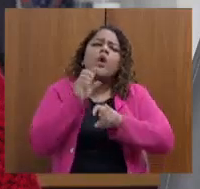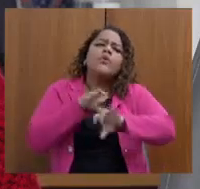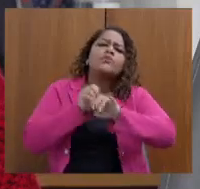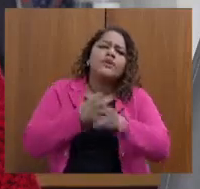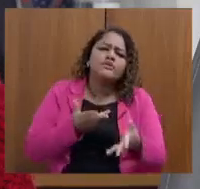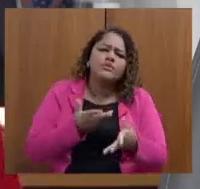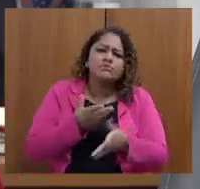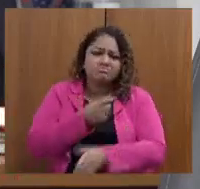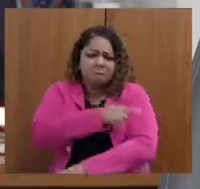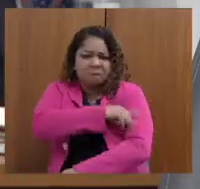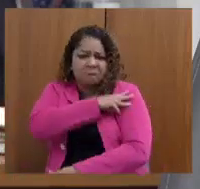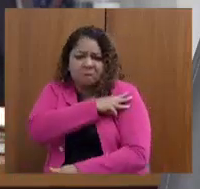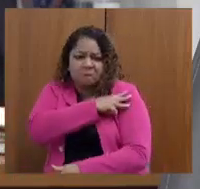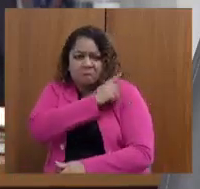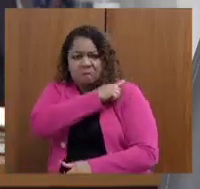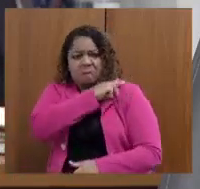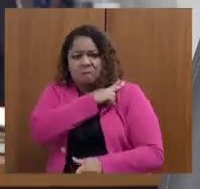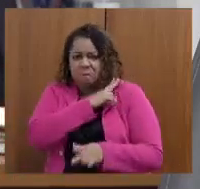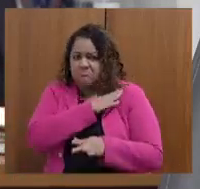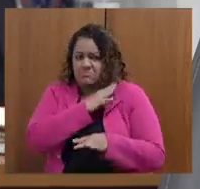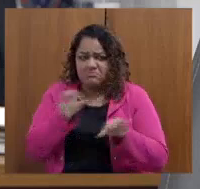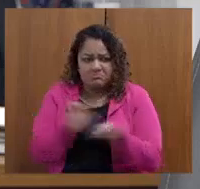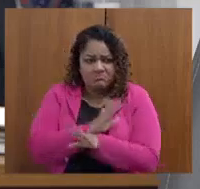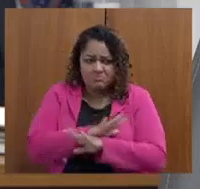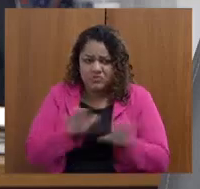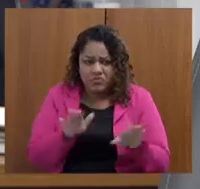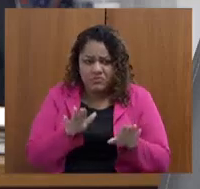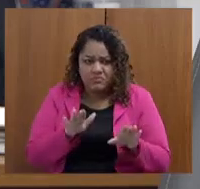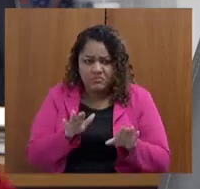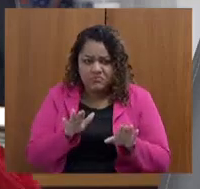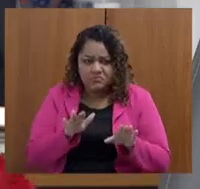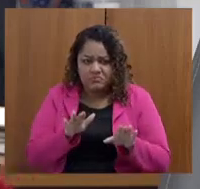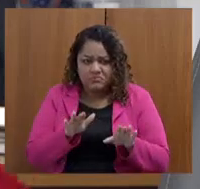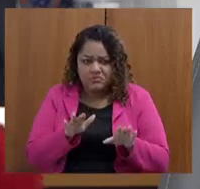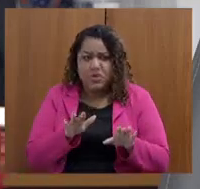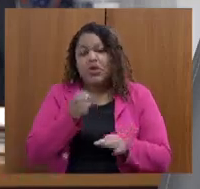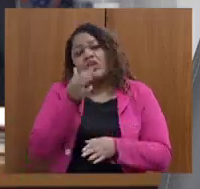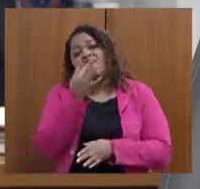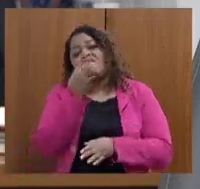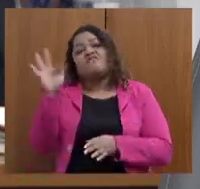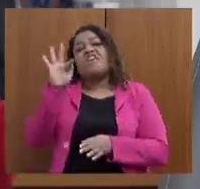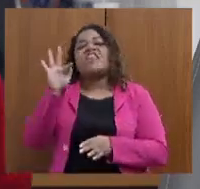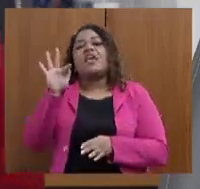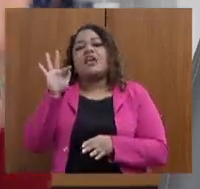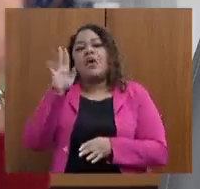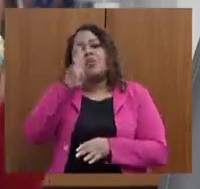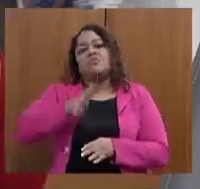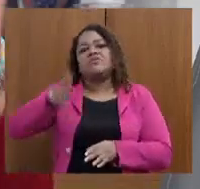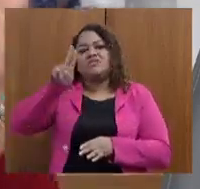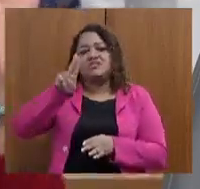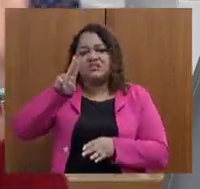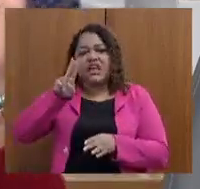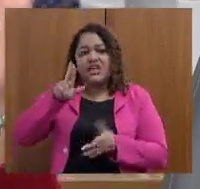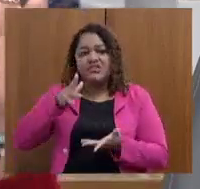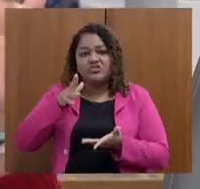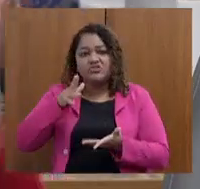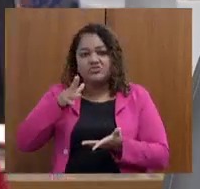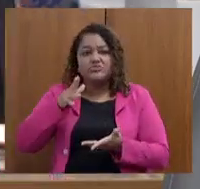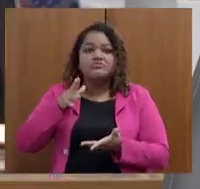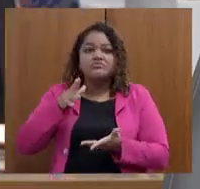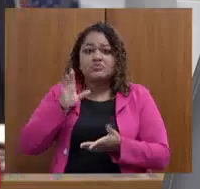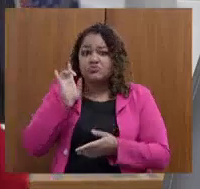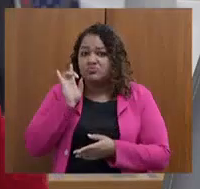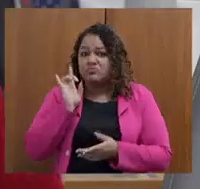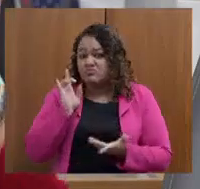médio e os equipamentos federais de ensino superior ou a um planejamento de que esse Vale da riqueza